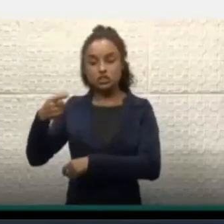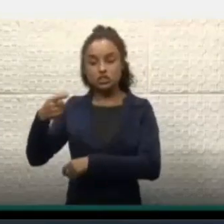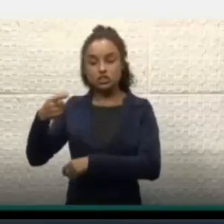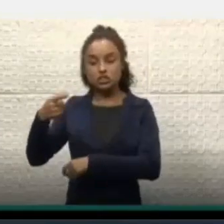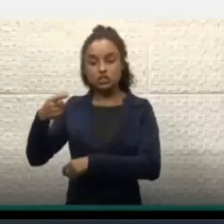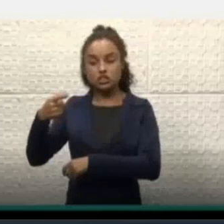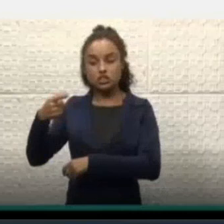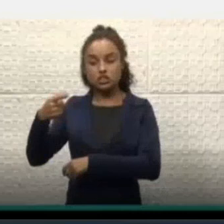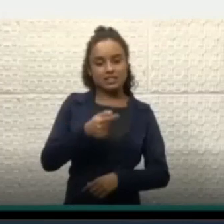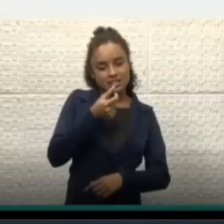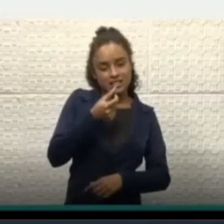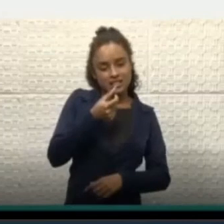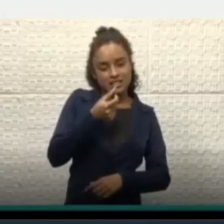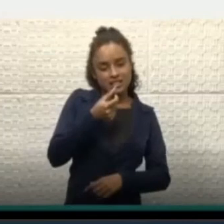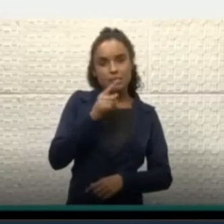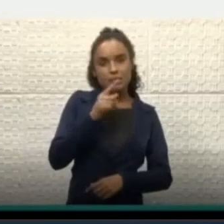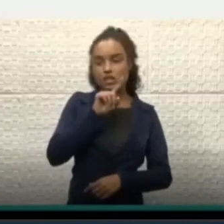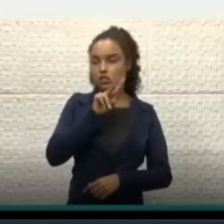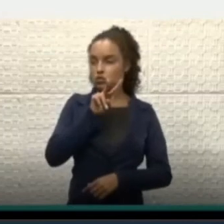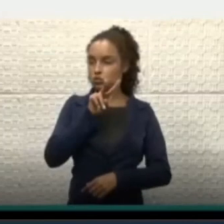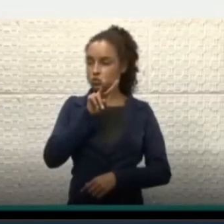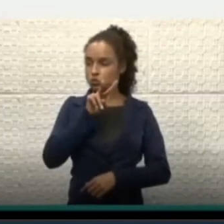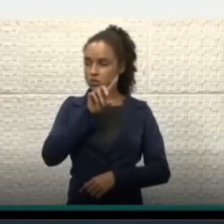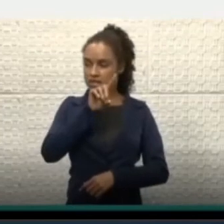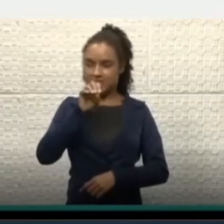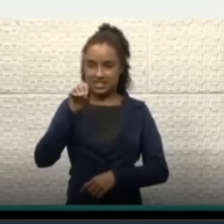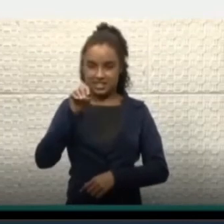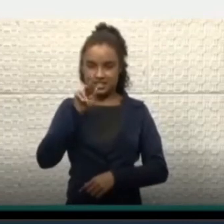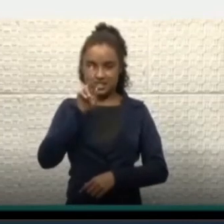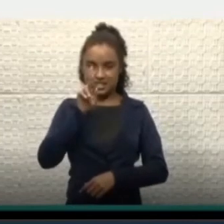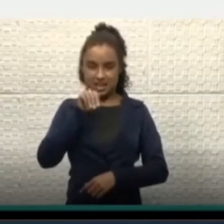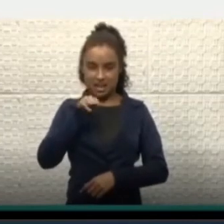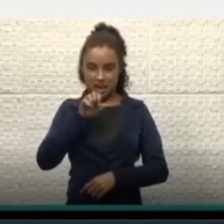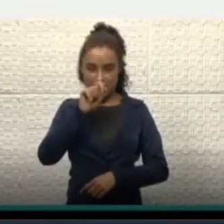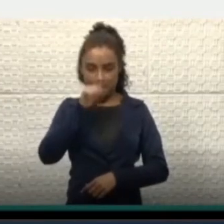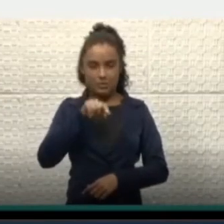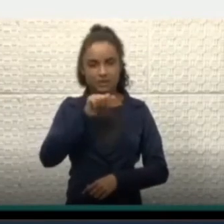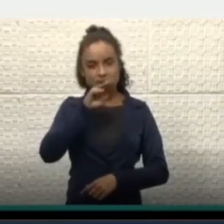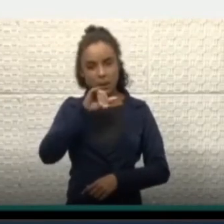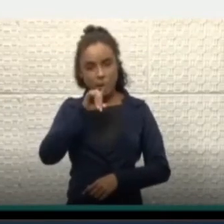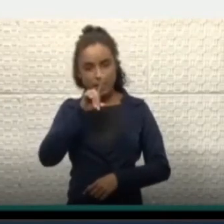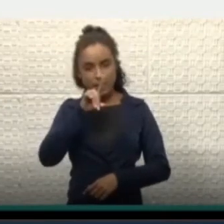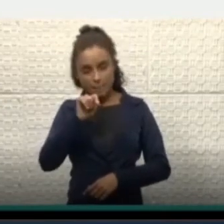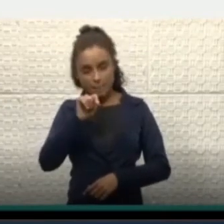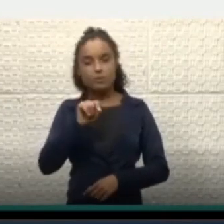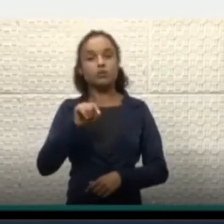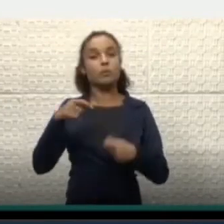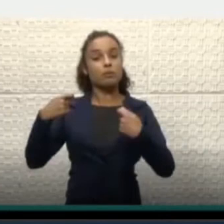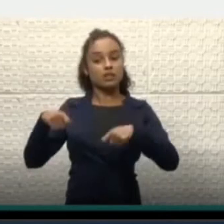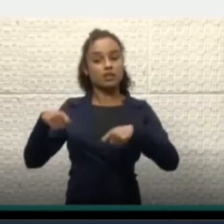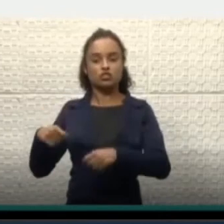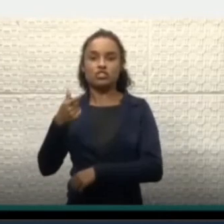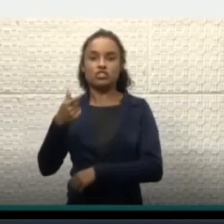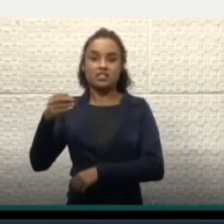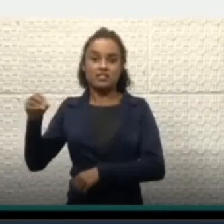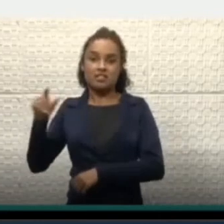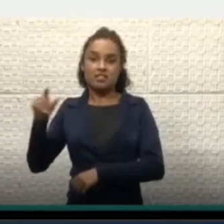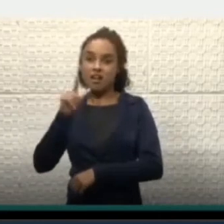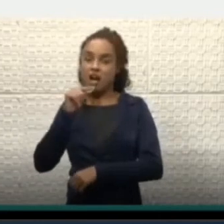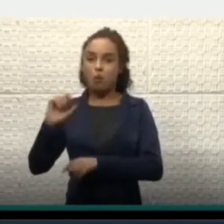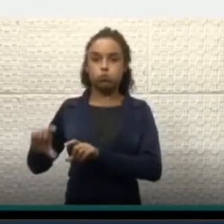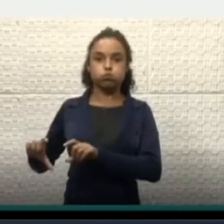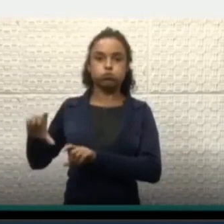gramas de amido de milho eu preciso de 600. Então, ele vai precisar de uma quantidade maior para fazer a diluição. Qual foi a quantidade que eu pesei? O que eu tenho da minha amostra?